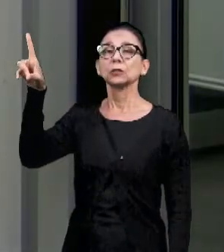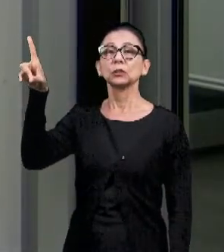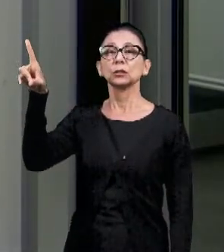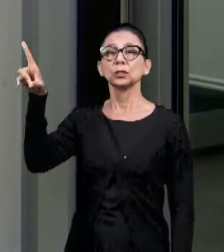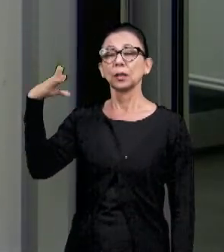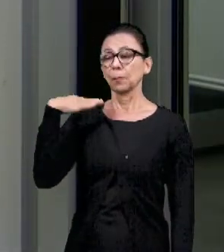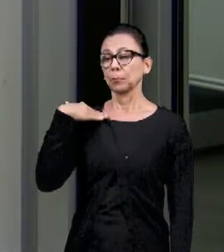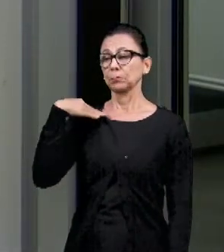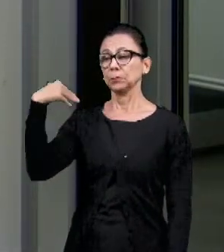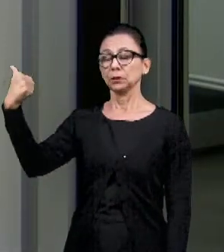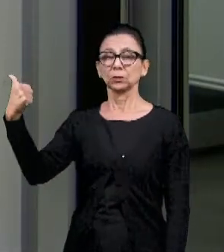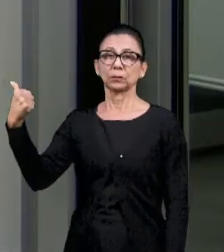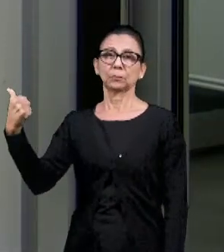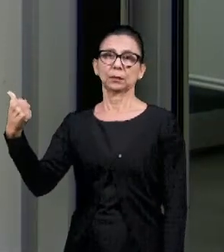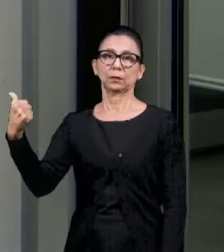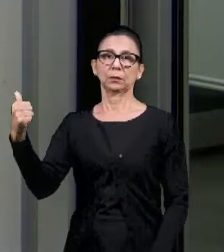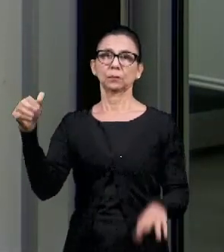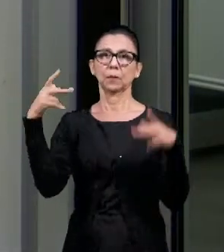a palavra.